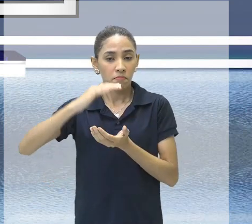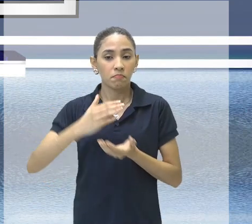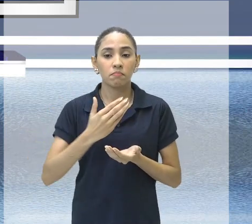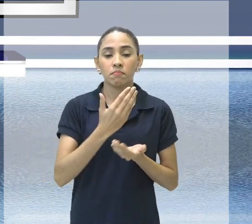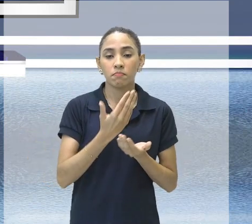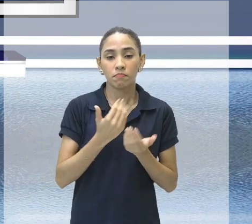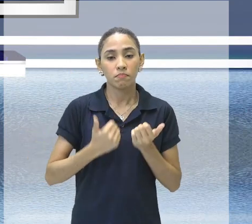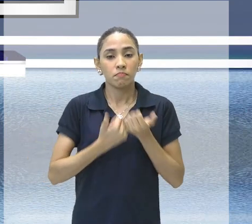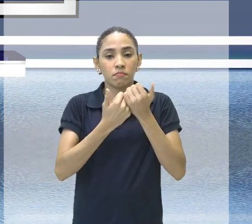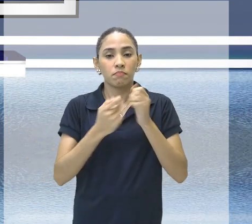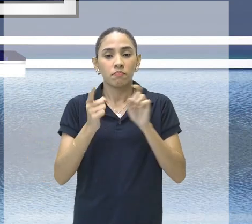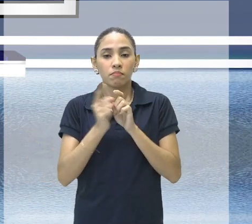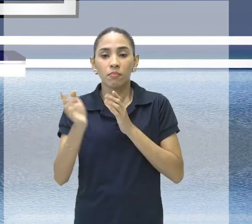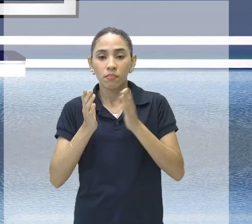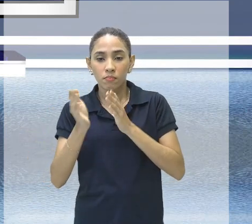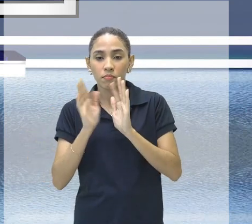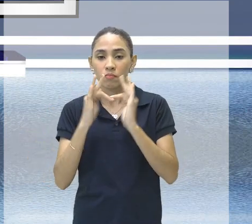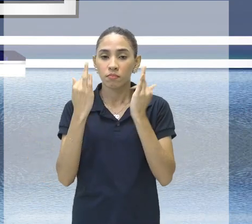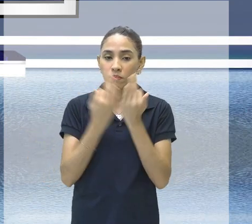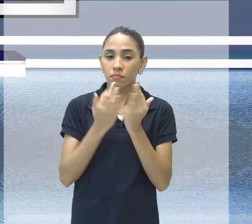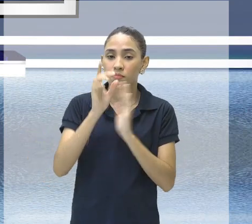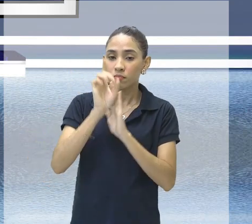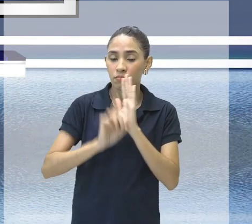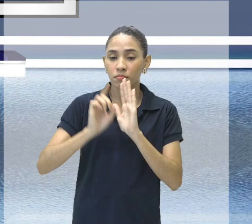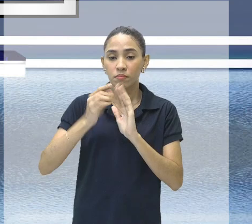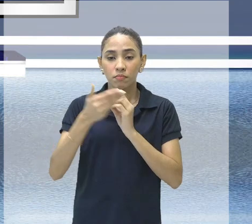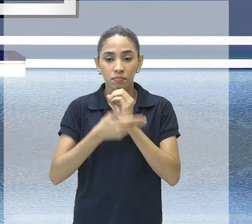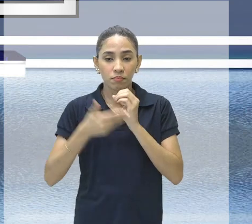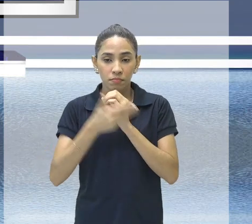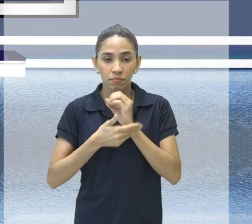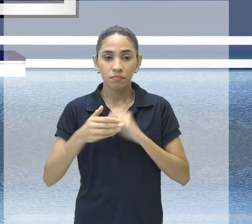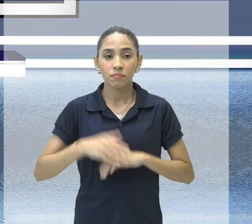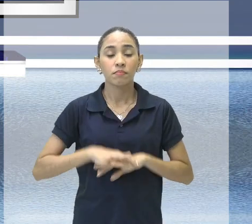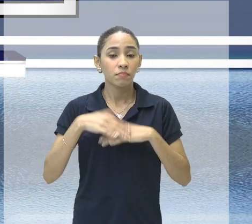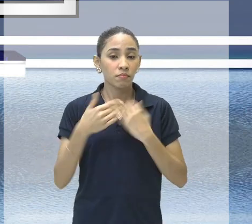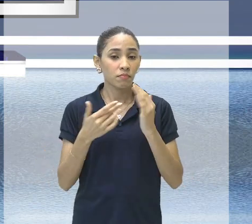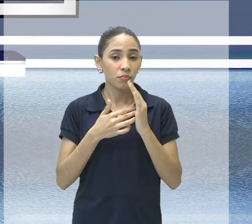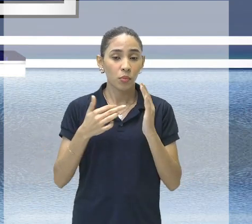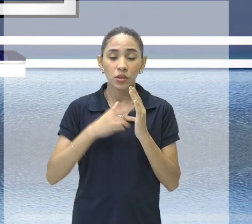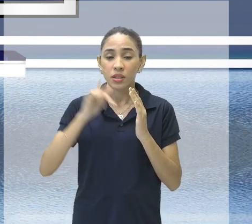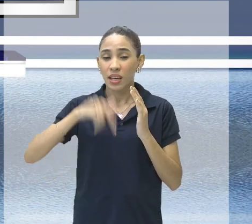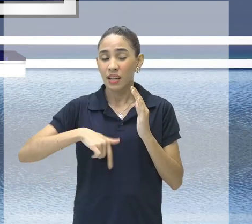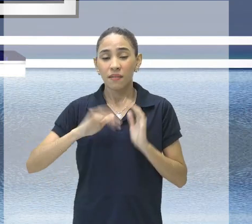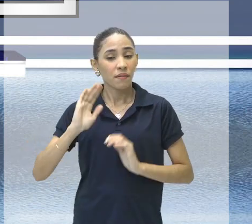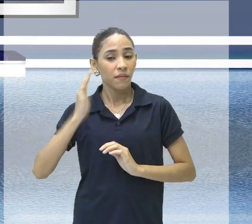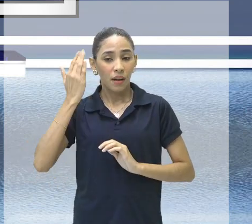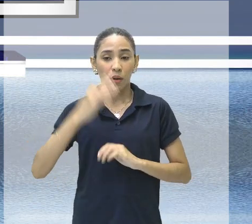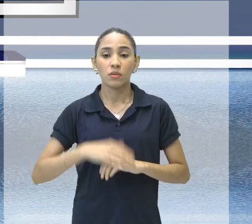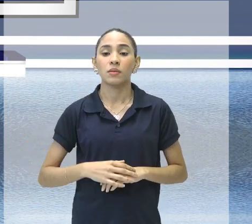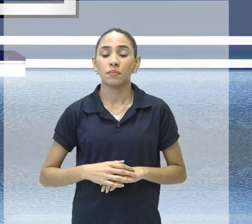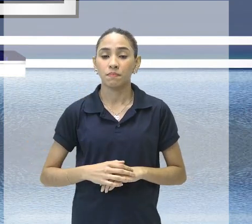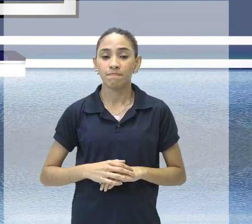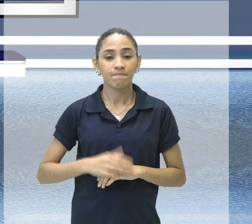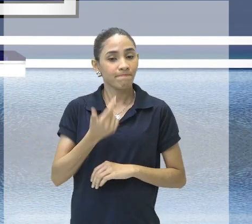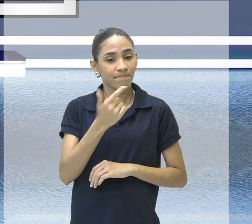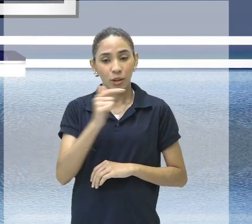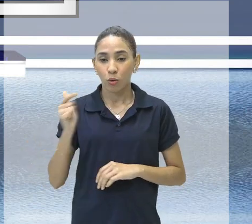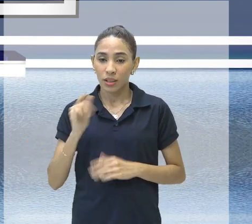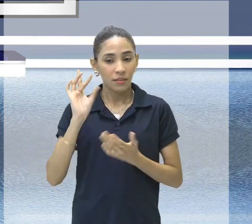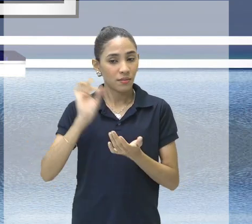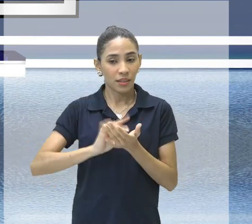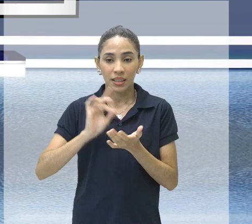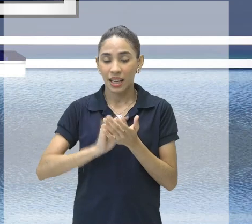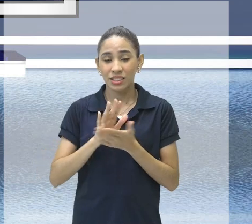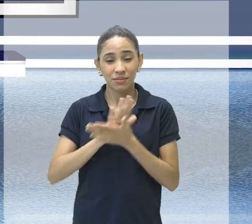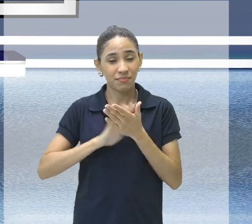famílias, fortalecendo o acesso das famílias a direitos básicos, tá? Então, essa notícia, ela é totalmente falsa, não tem nada de